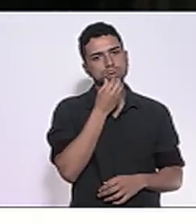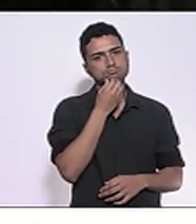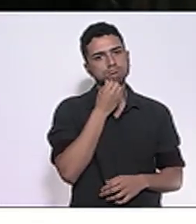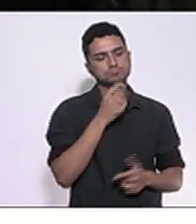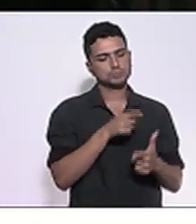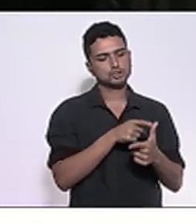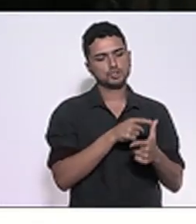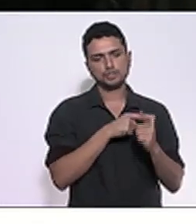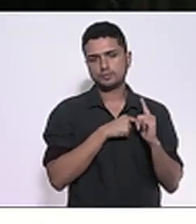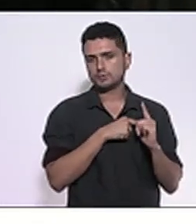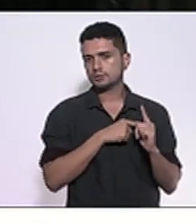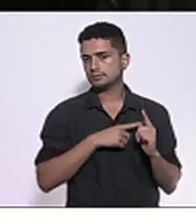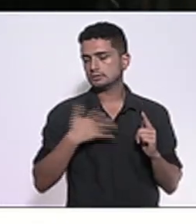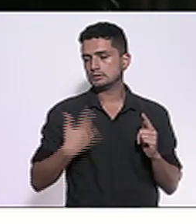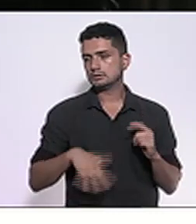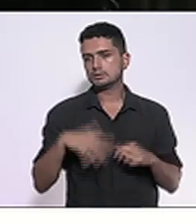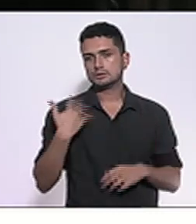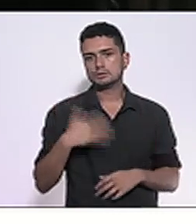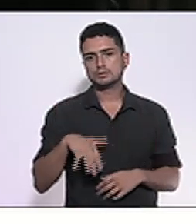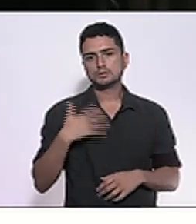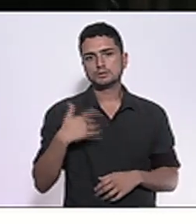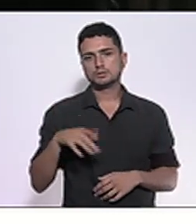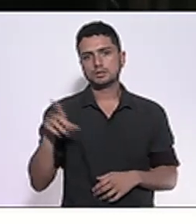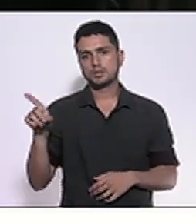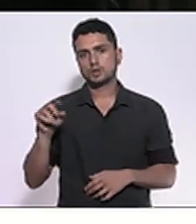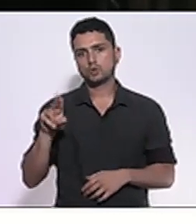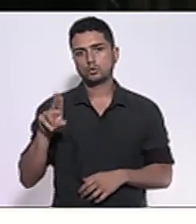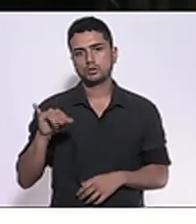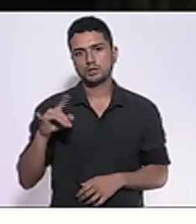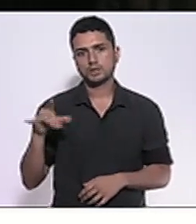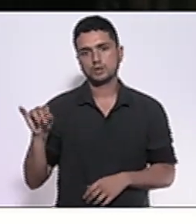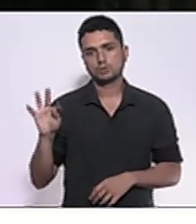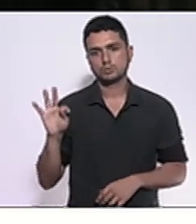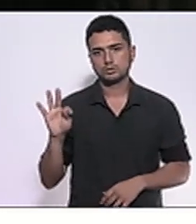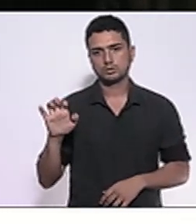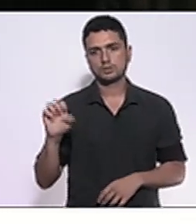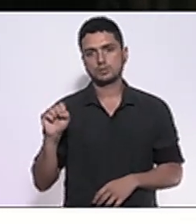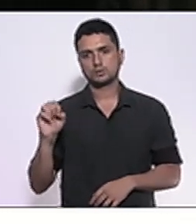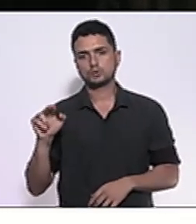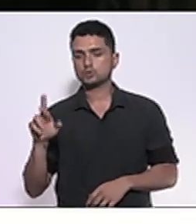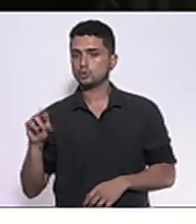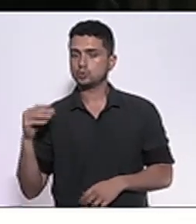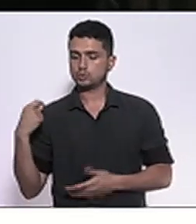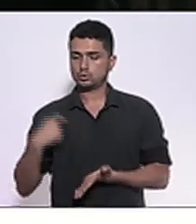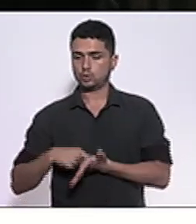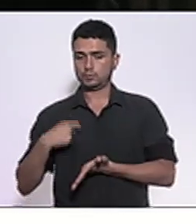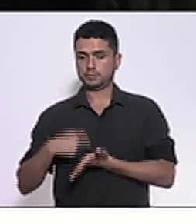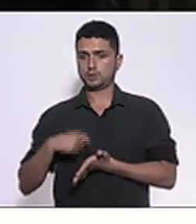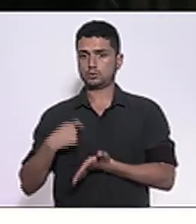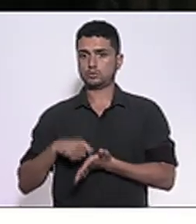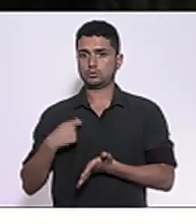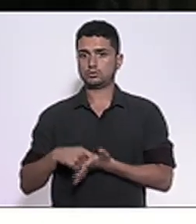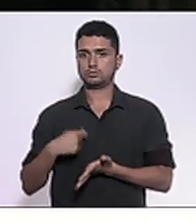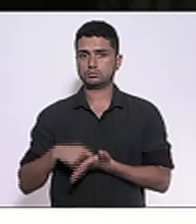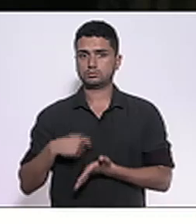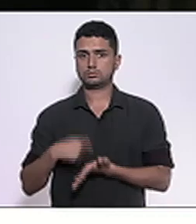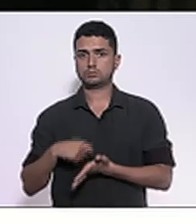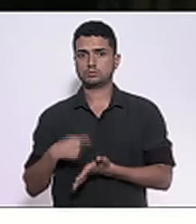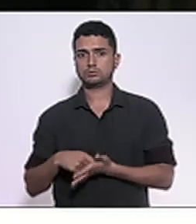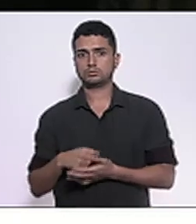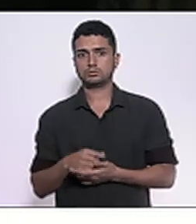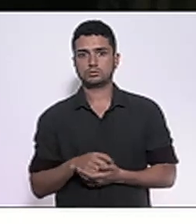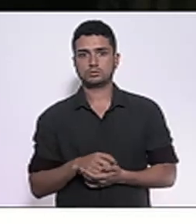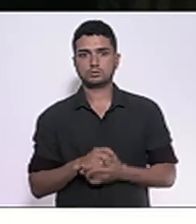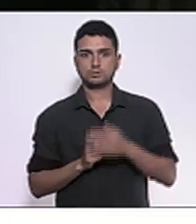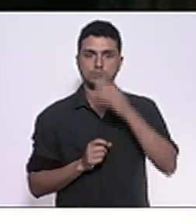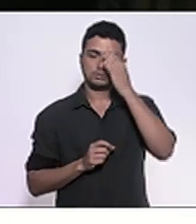Isso a União, o Tesouro, nos obrigou. Os 2 ex-secretários estiveram aqui, inclusive procuradores, que foram obrigados, senão, na questão